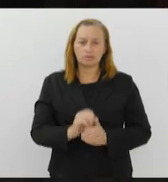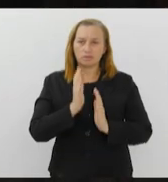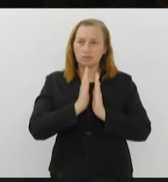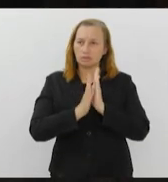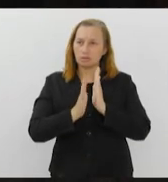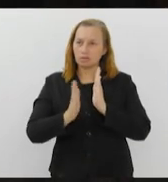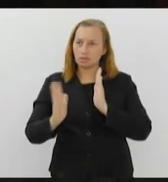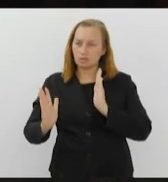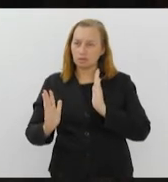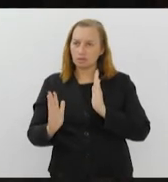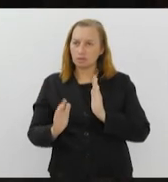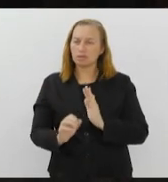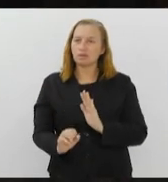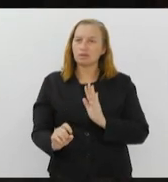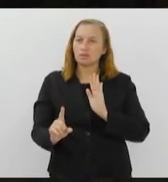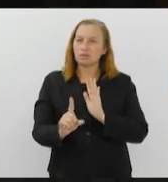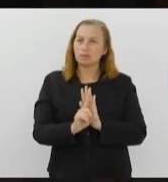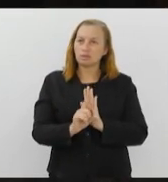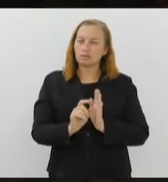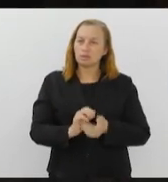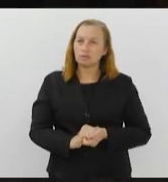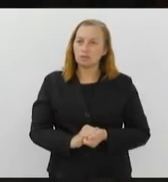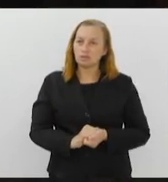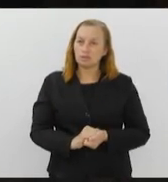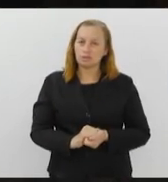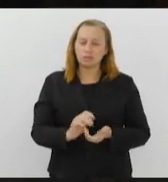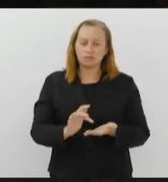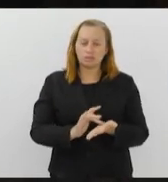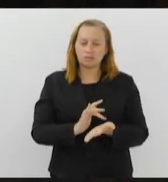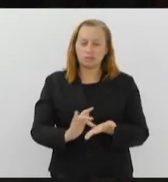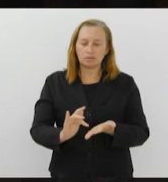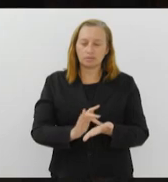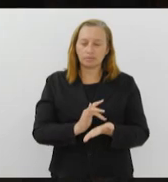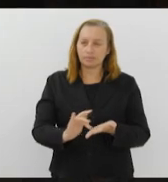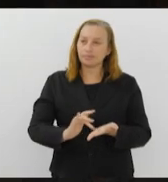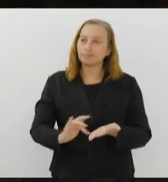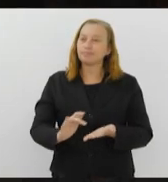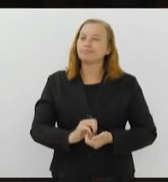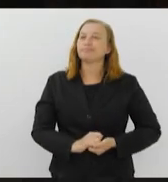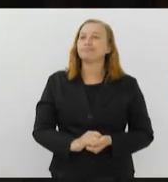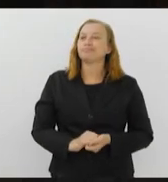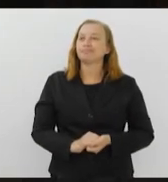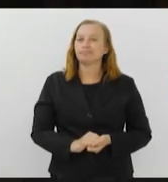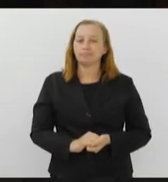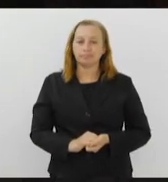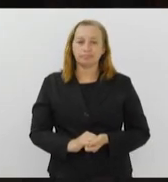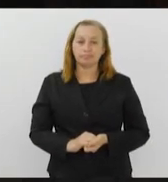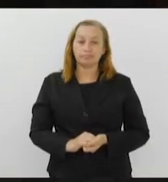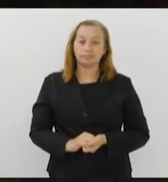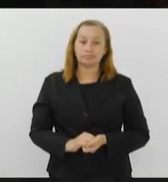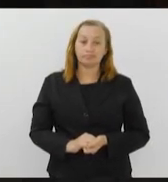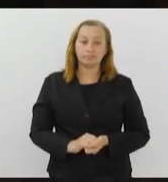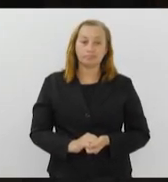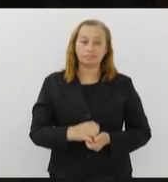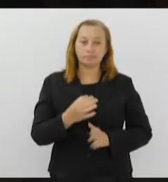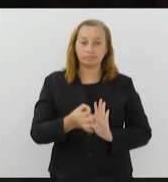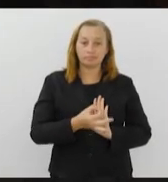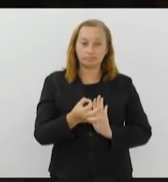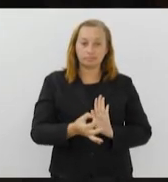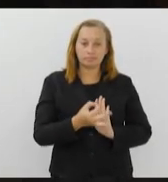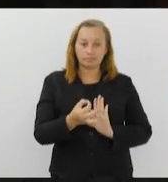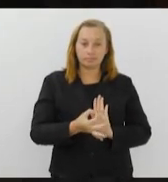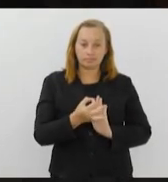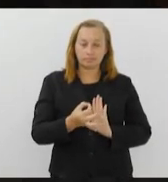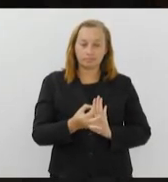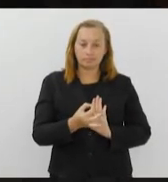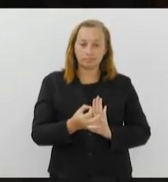e legislações em braille, na forma que menciona. Pareceres à emenda de plenário das comissões de